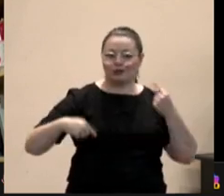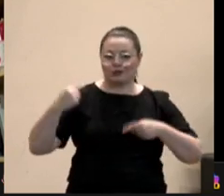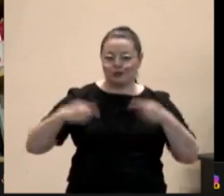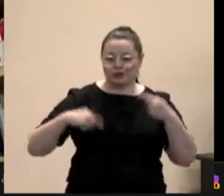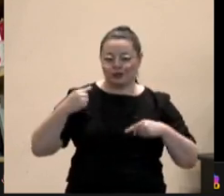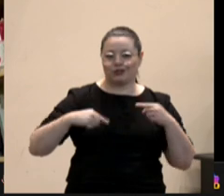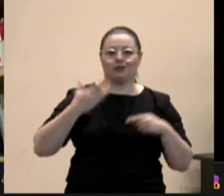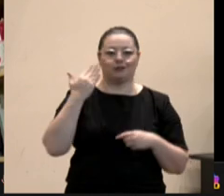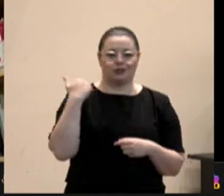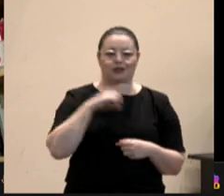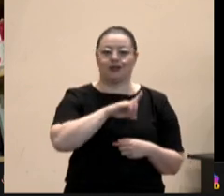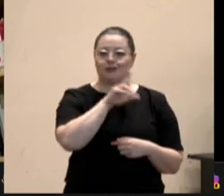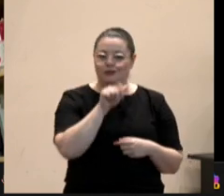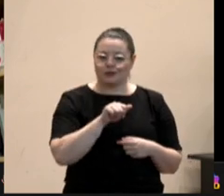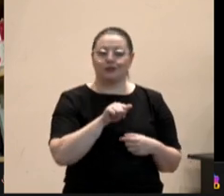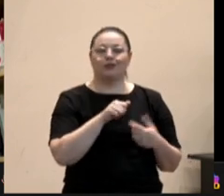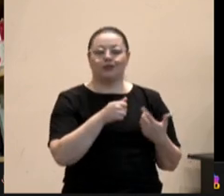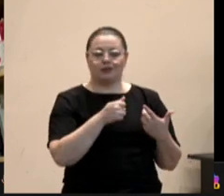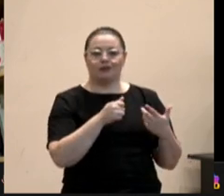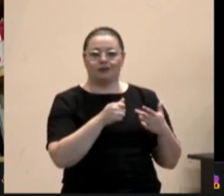da apresentação,